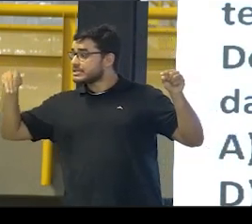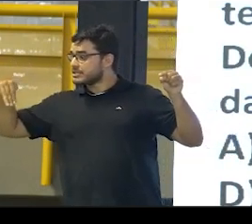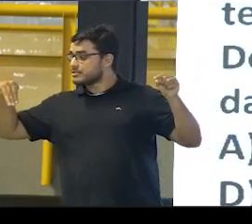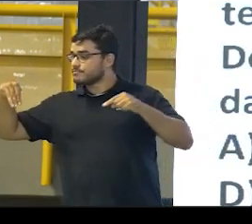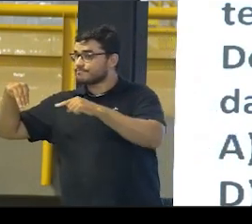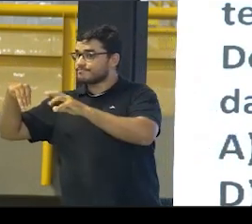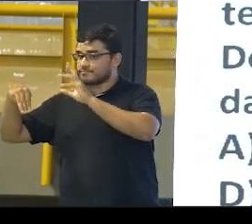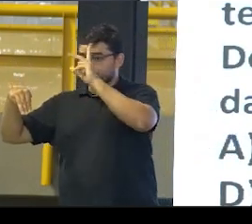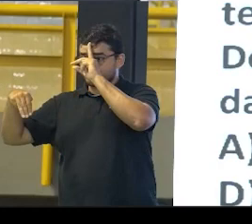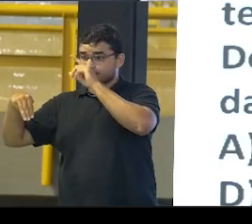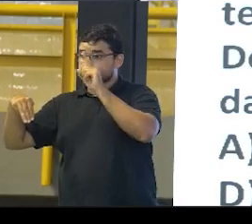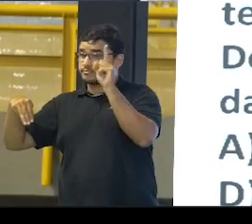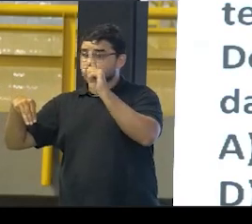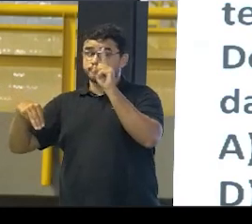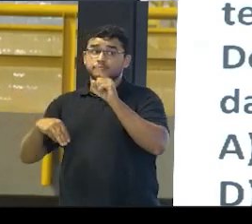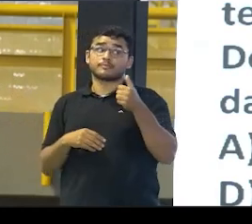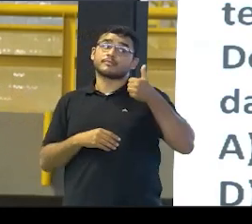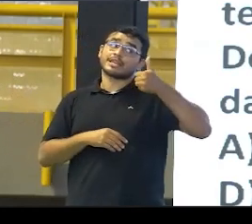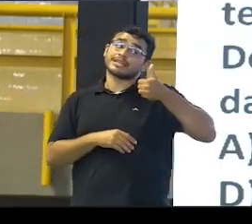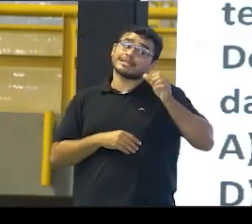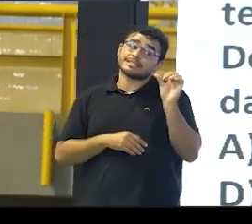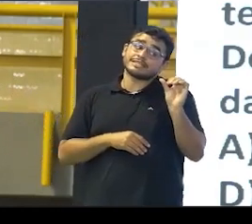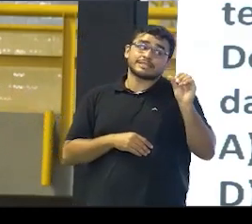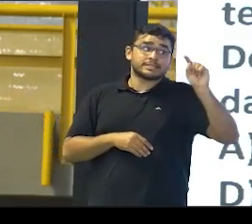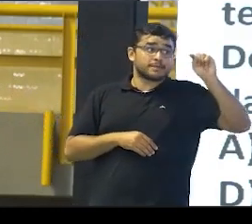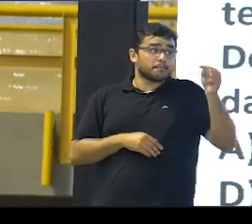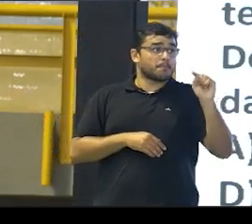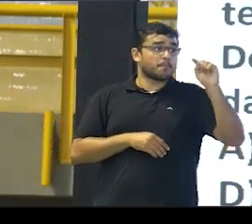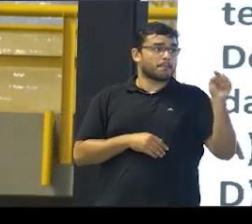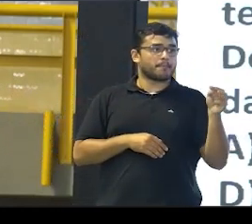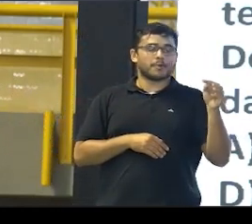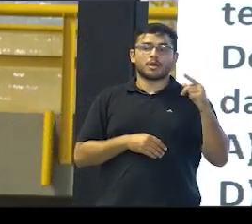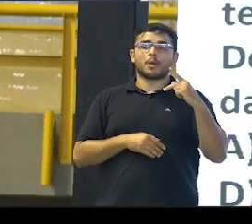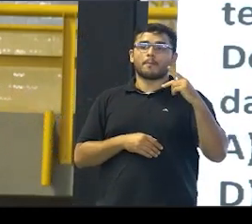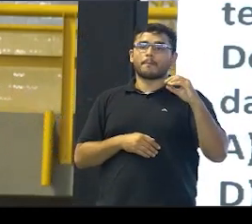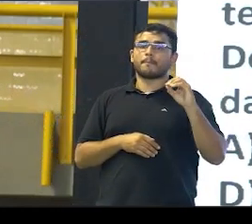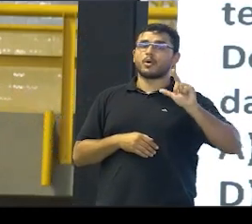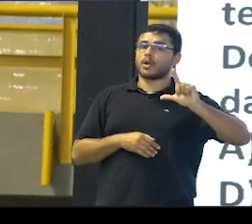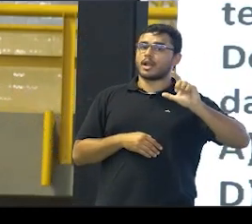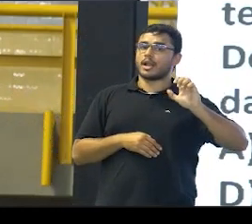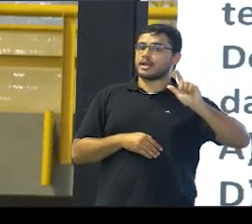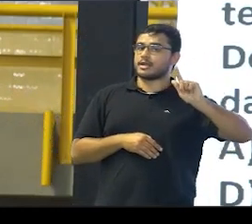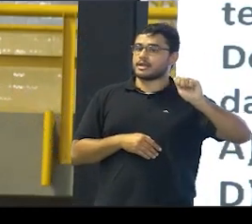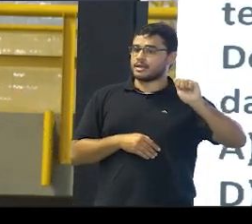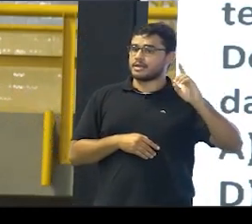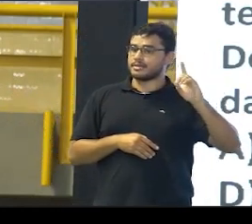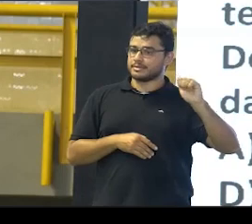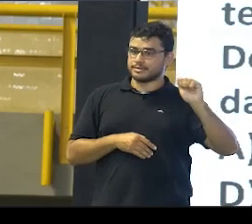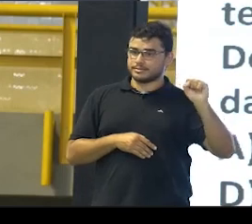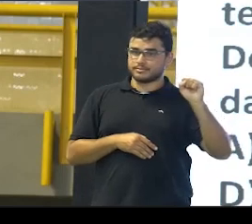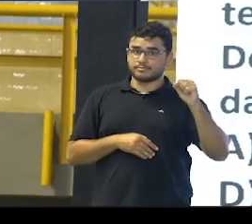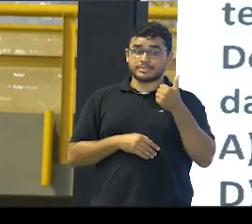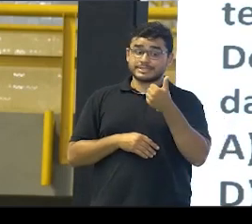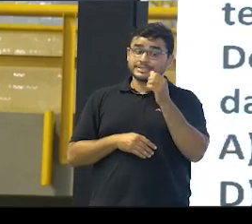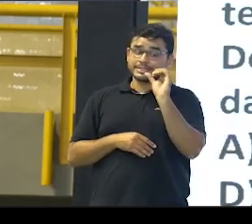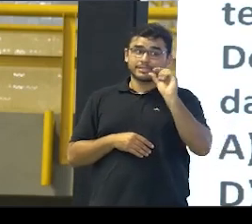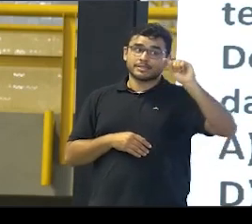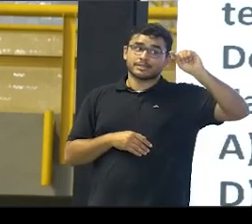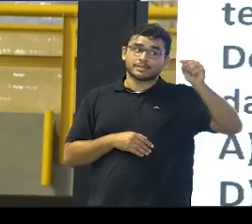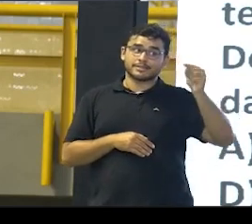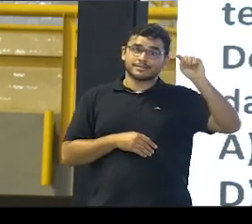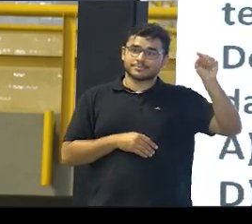que, qual é a resposta correta? É o item C de casa. O item